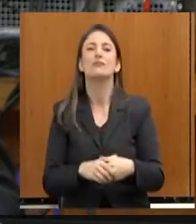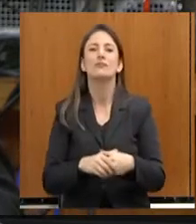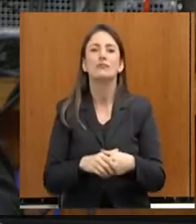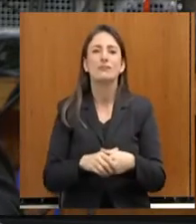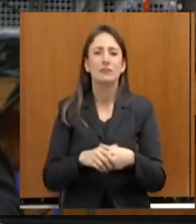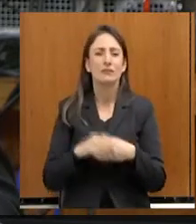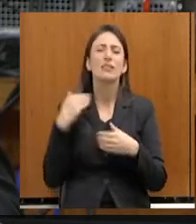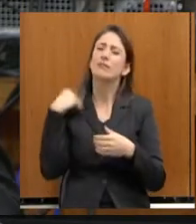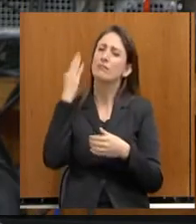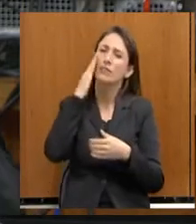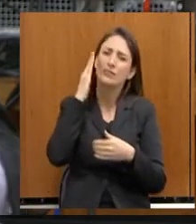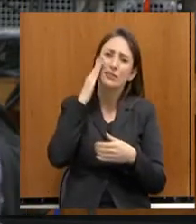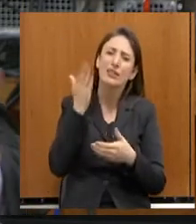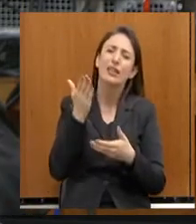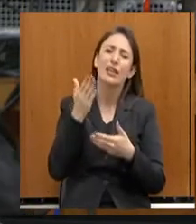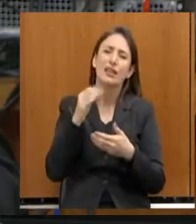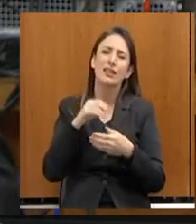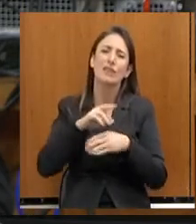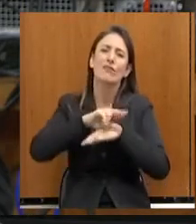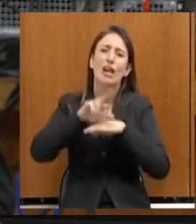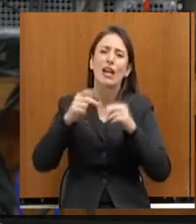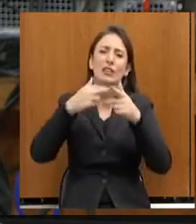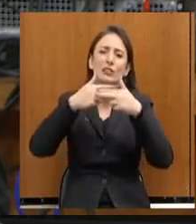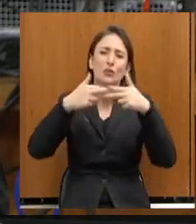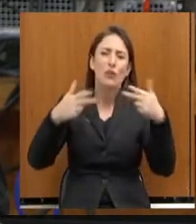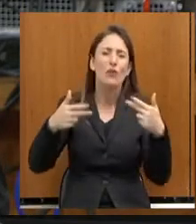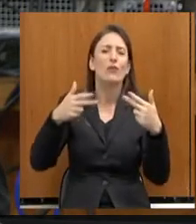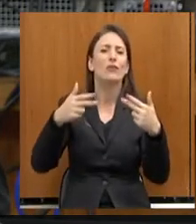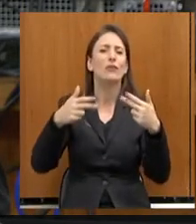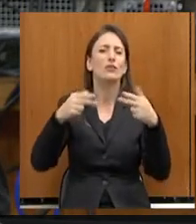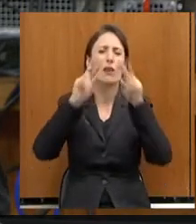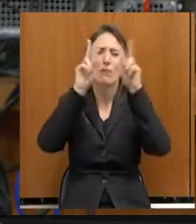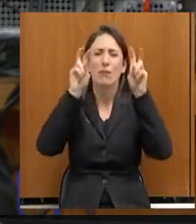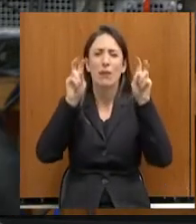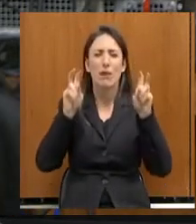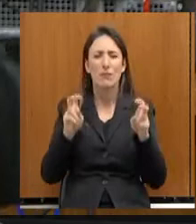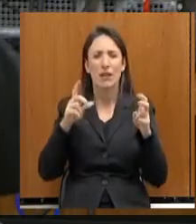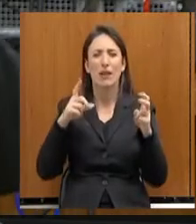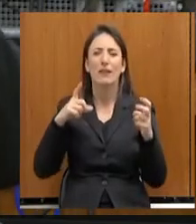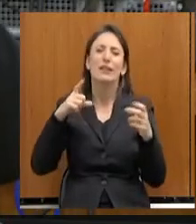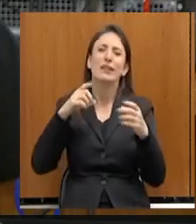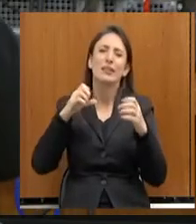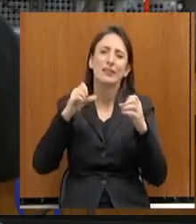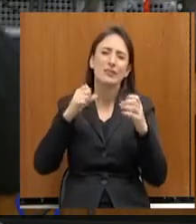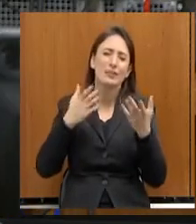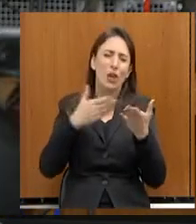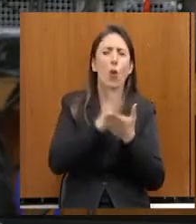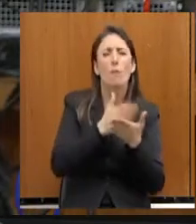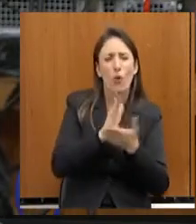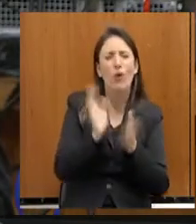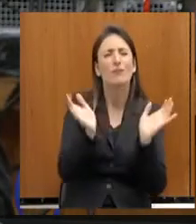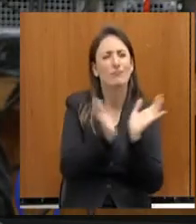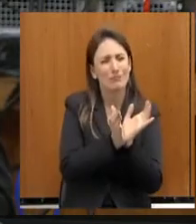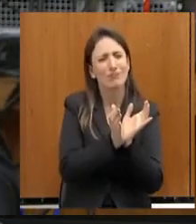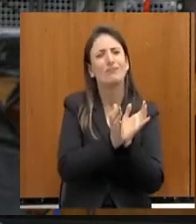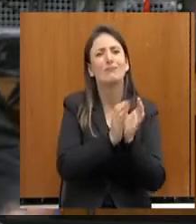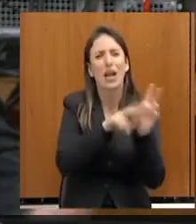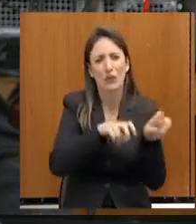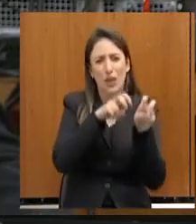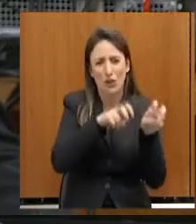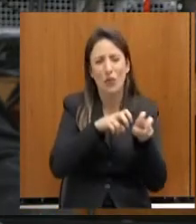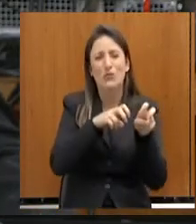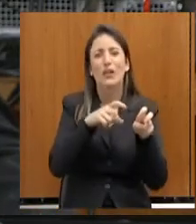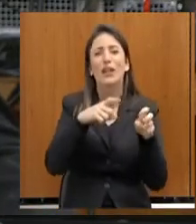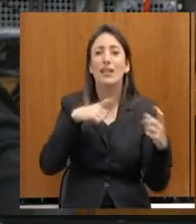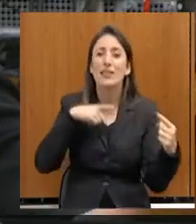matérias que perturba o principalmente o setor do agronegócio vem de matérias que